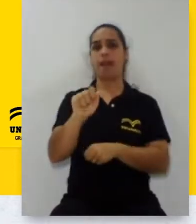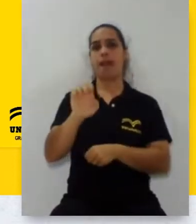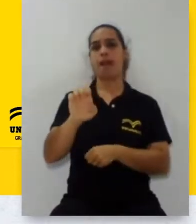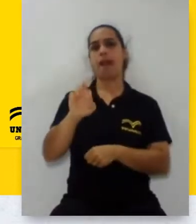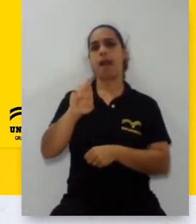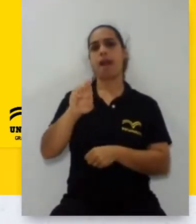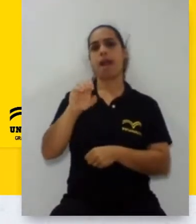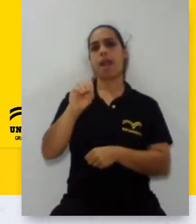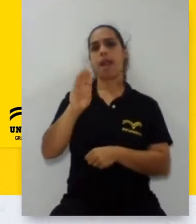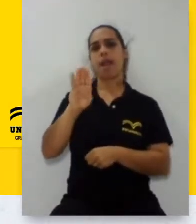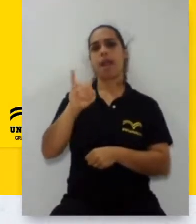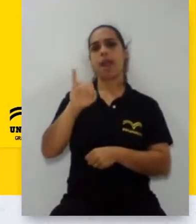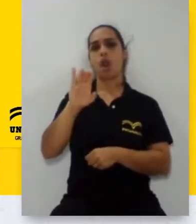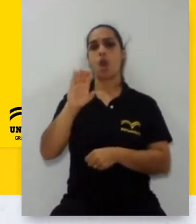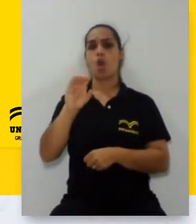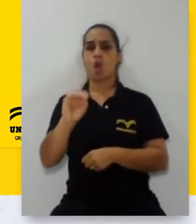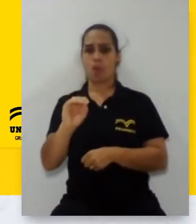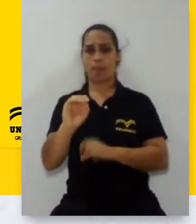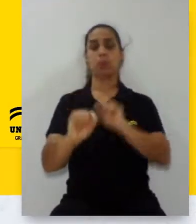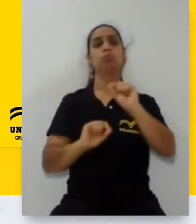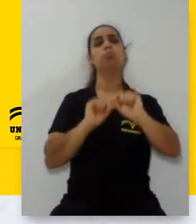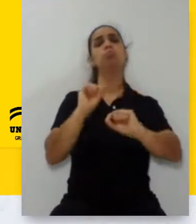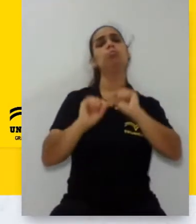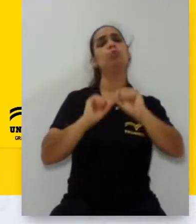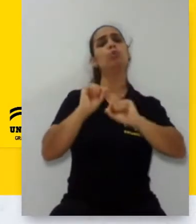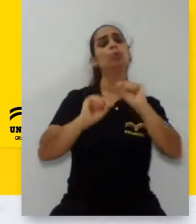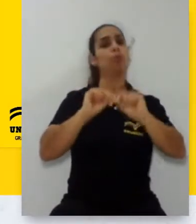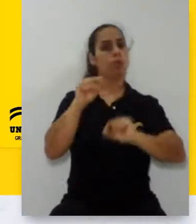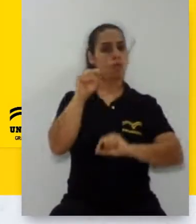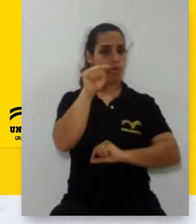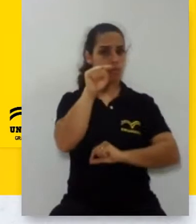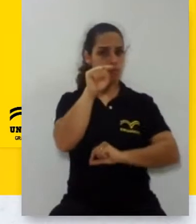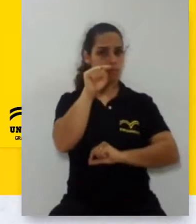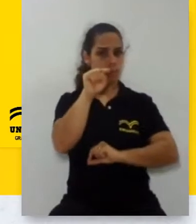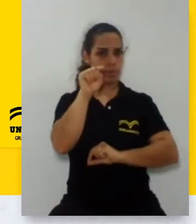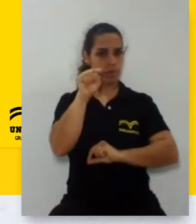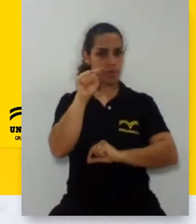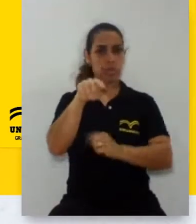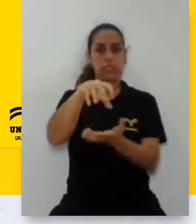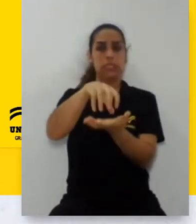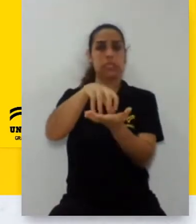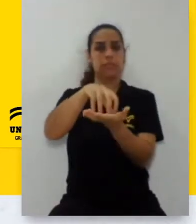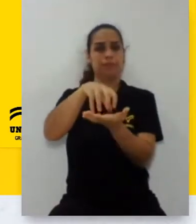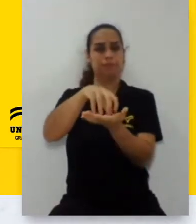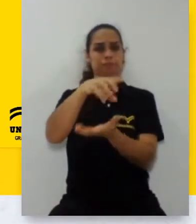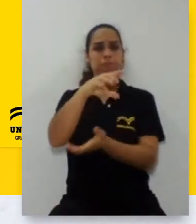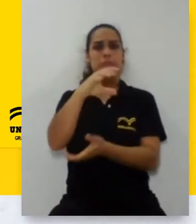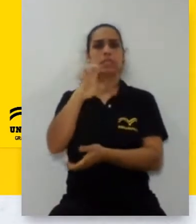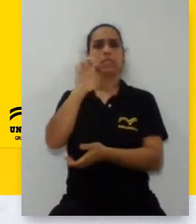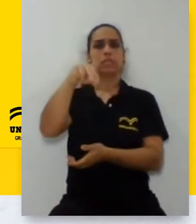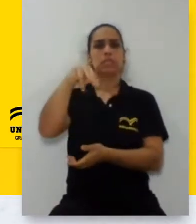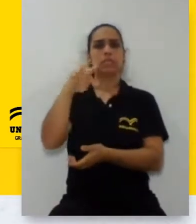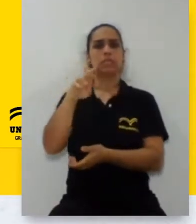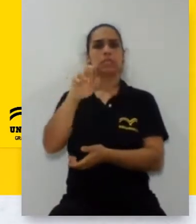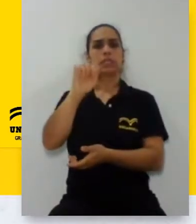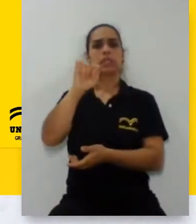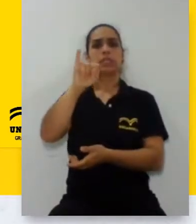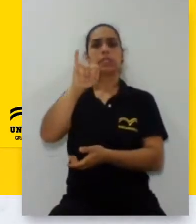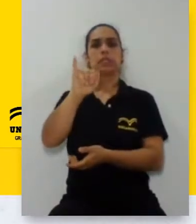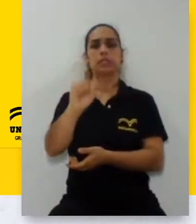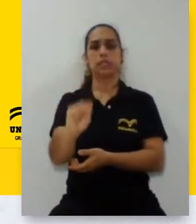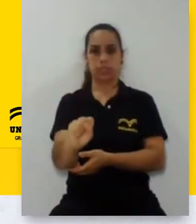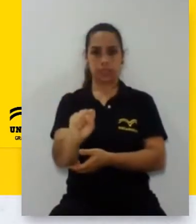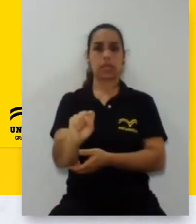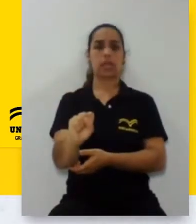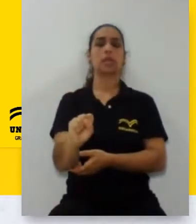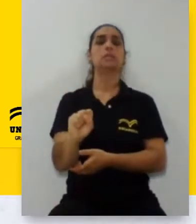e periféricos. Os centrais eu estou colocando aqui a nível cardiovascular, cardiorrespiratório. Nós vamos falar um pouquinho,